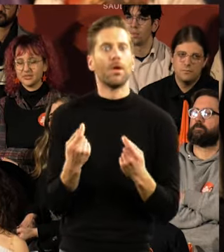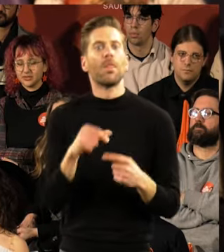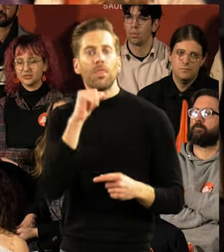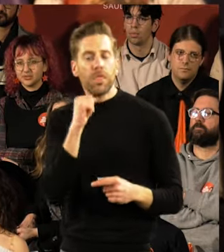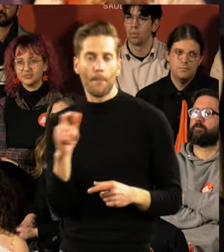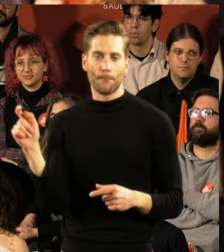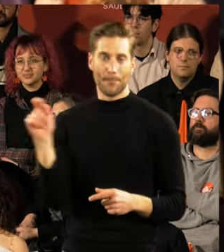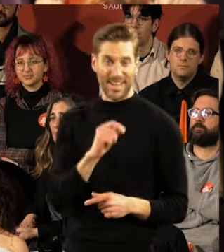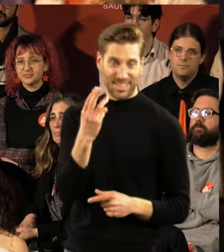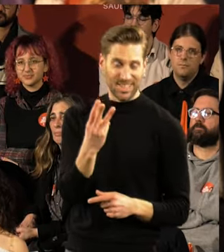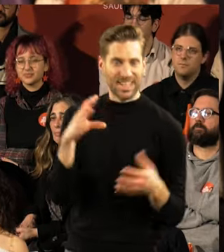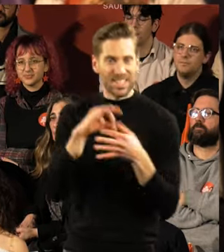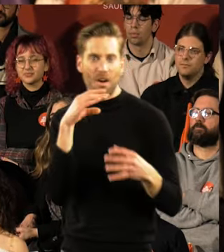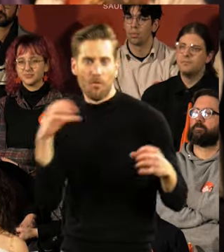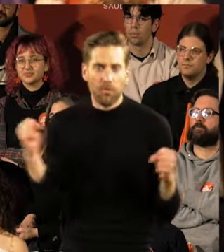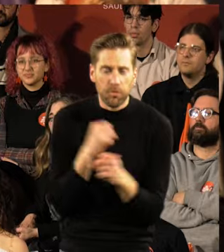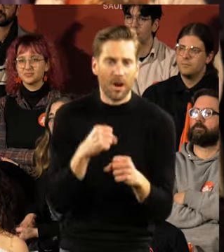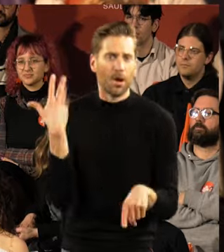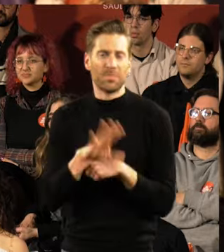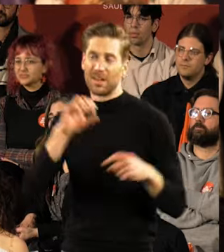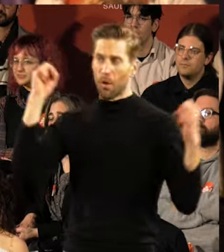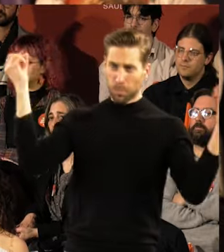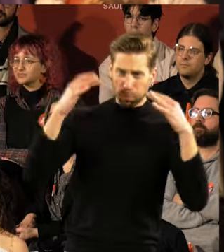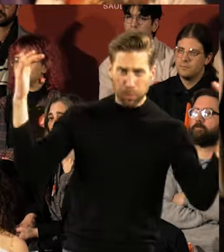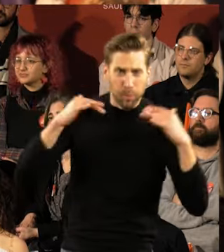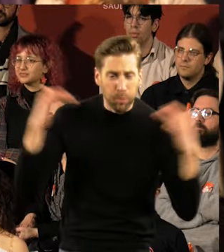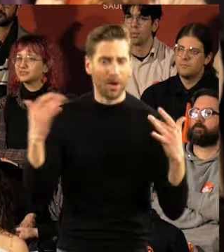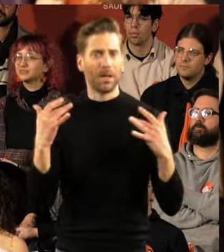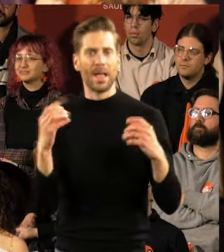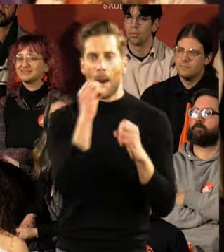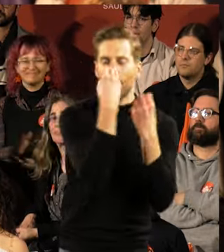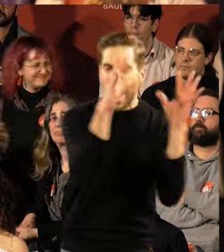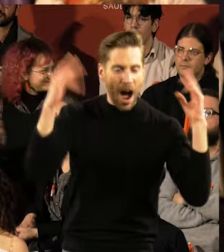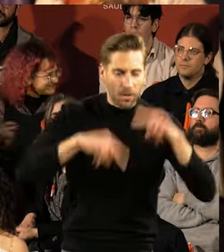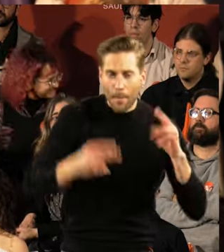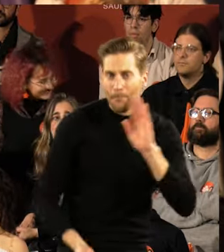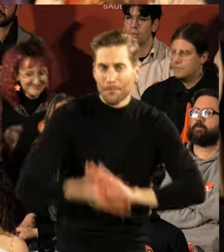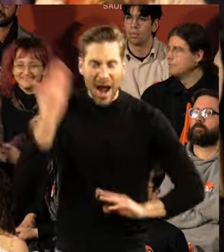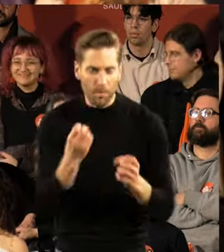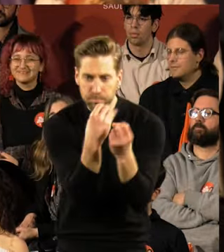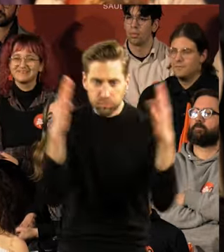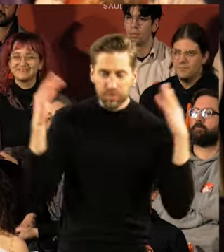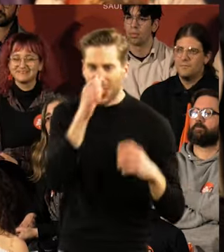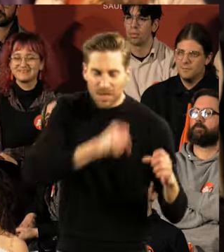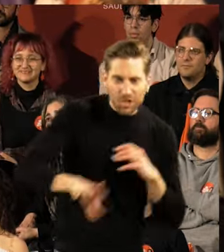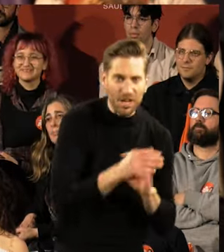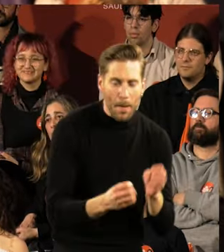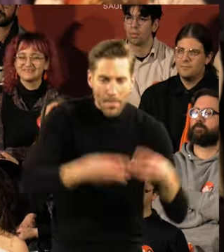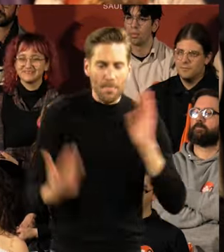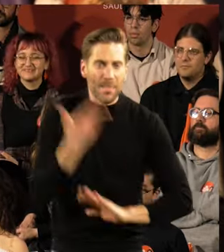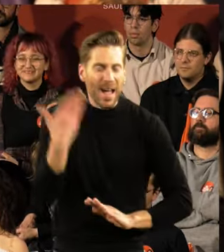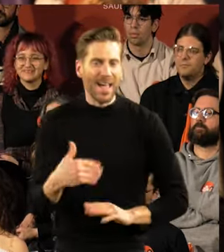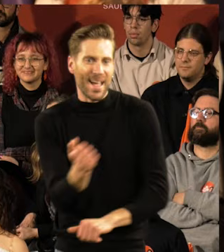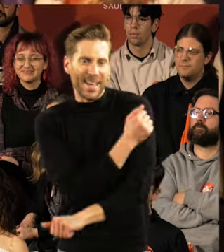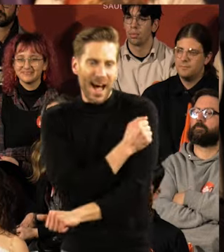inverno. Para proteger as pessoas durante as ondas de calor, precisamos de mais árvores, mais jardins, matas perto das